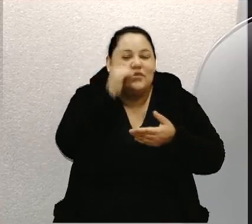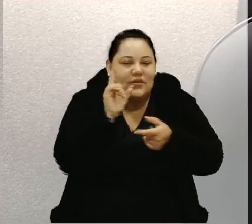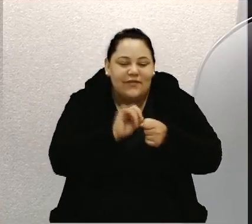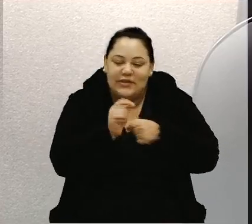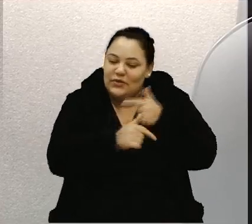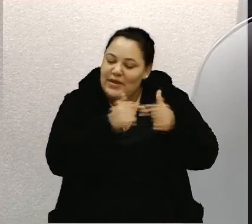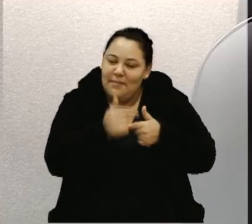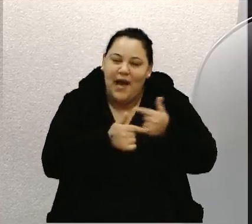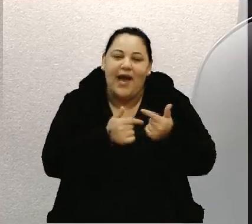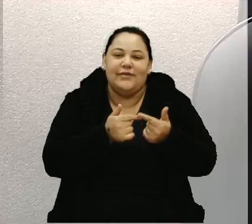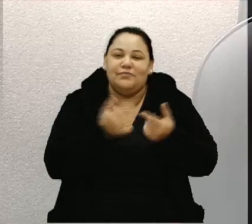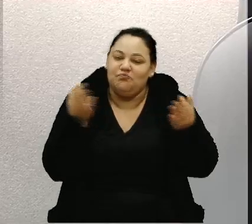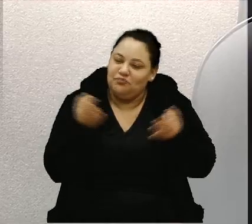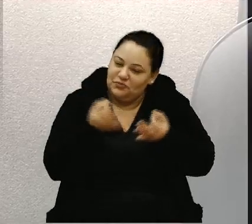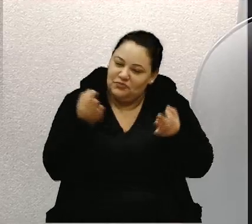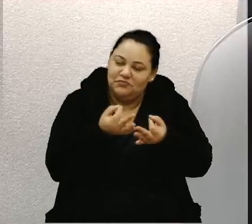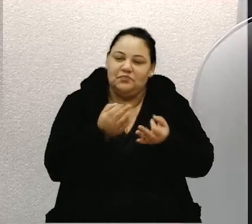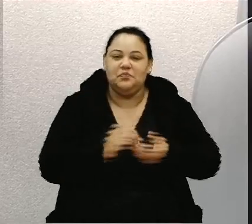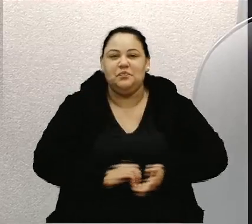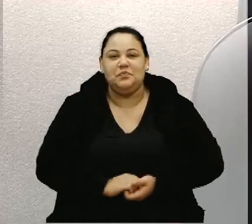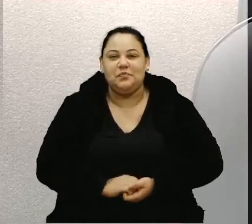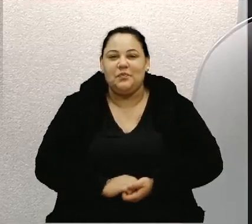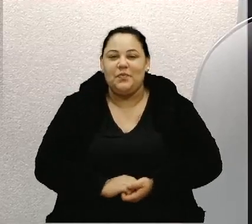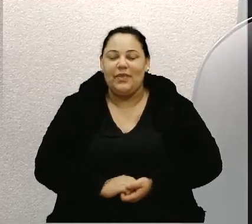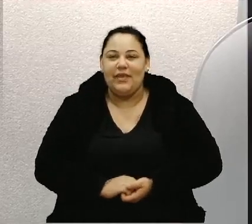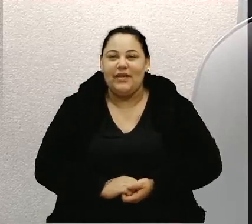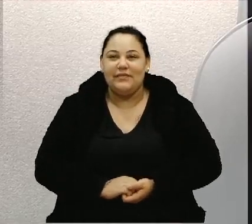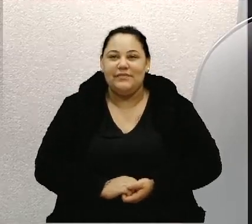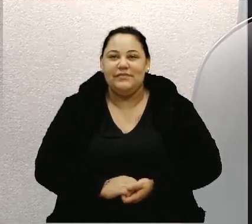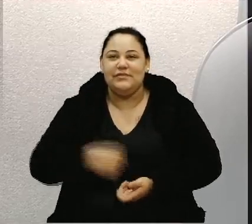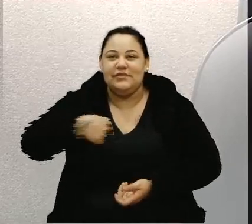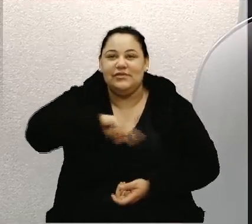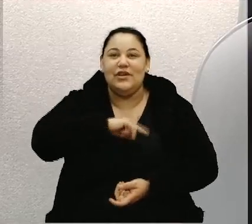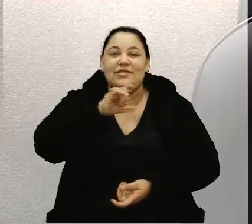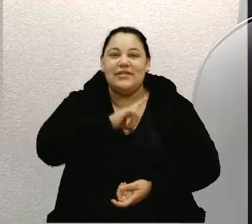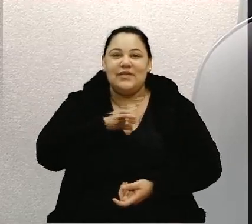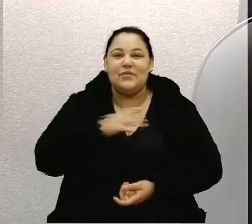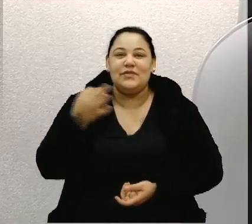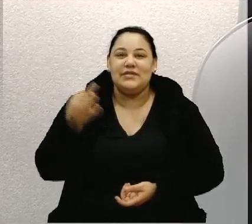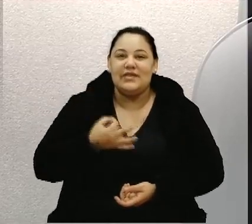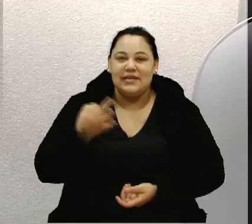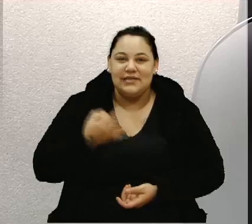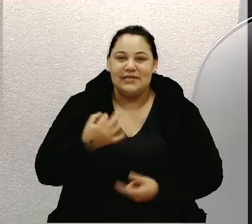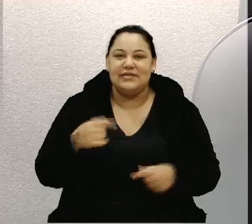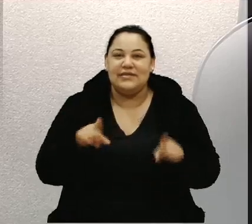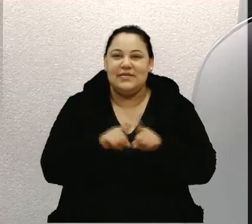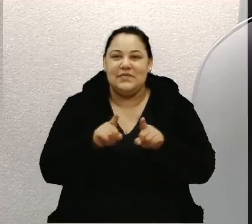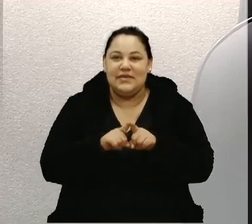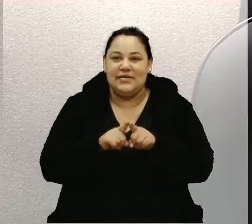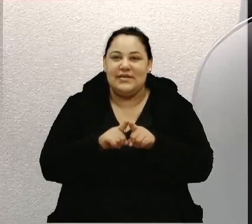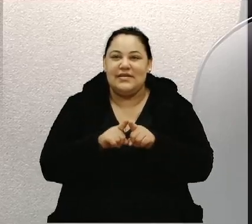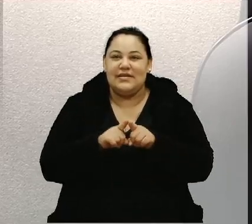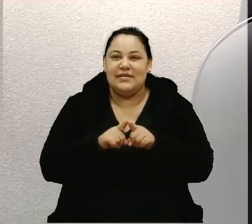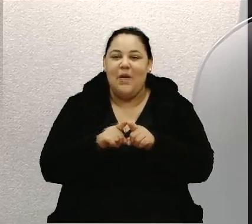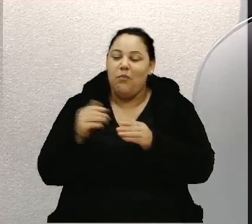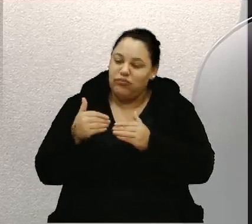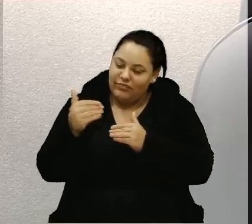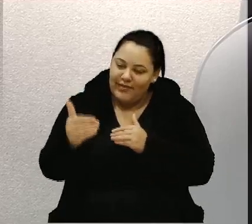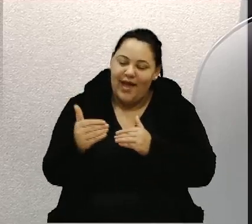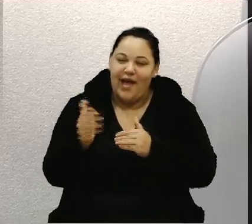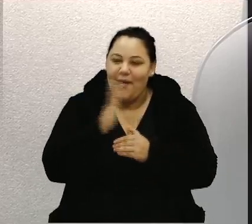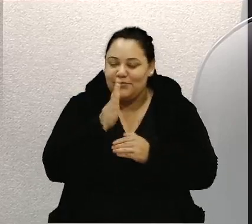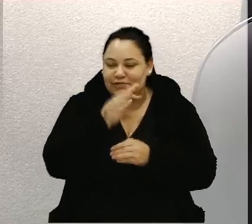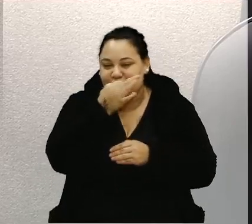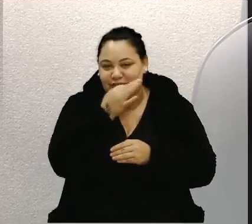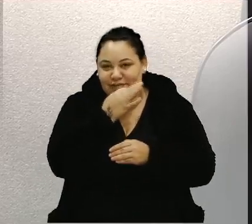serviço de fato acontecer. E aí a gente tem certeza, né, de que em breve os caxienses